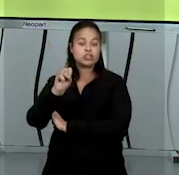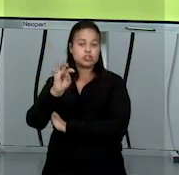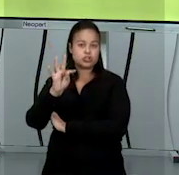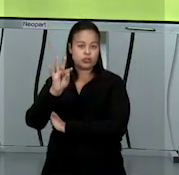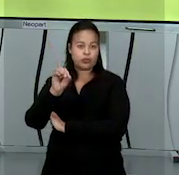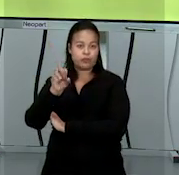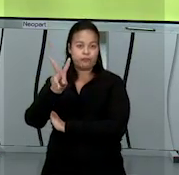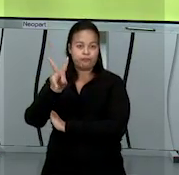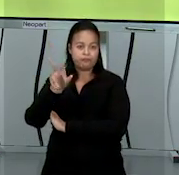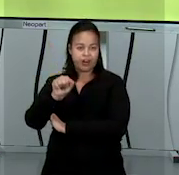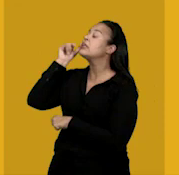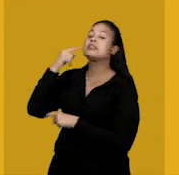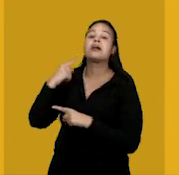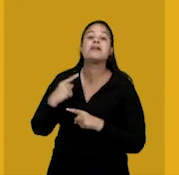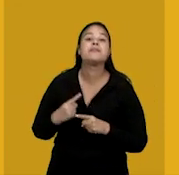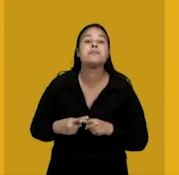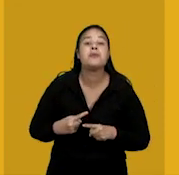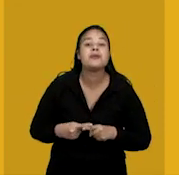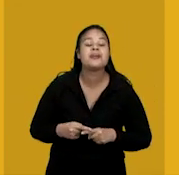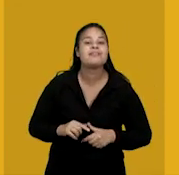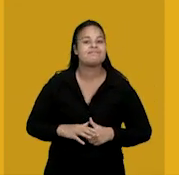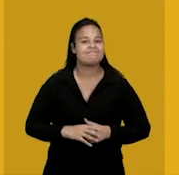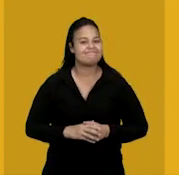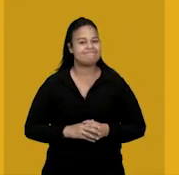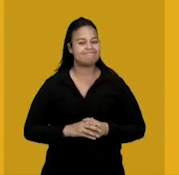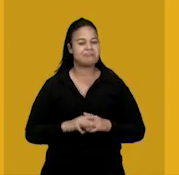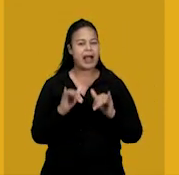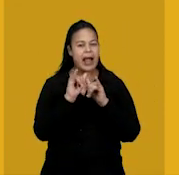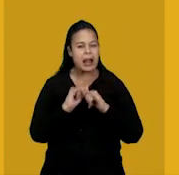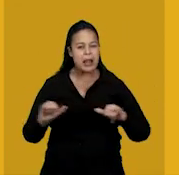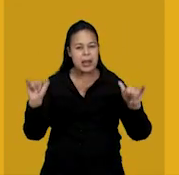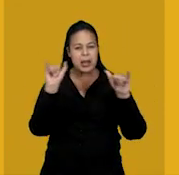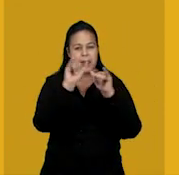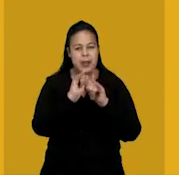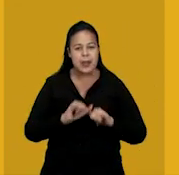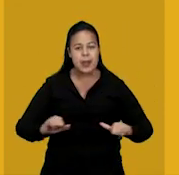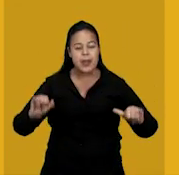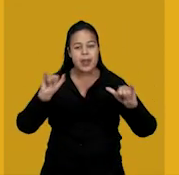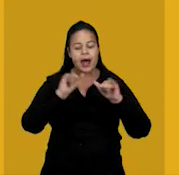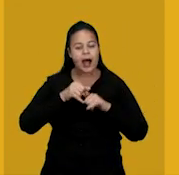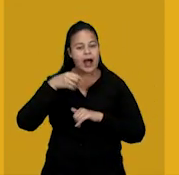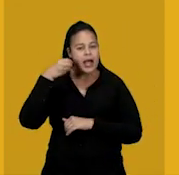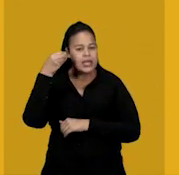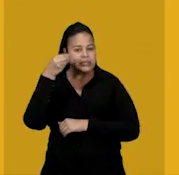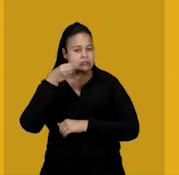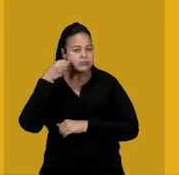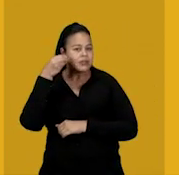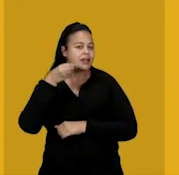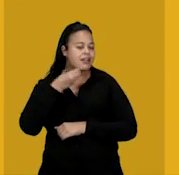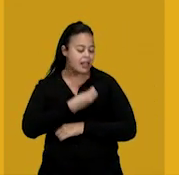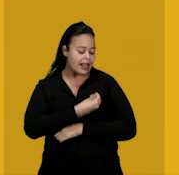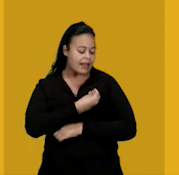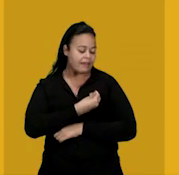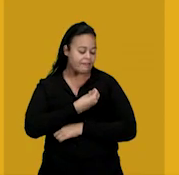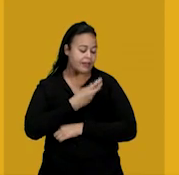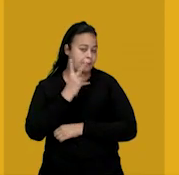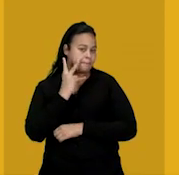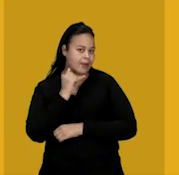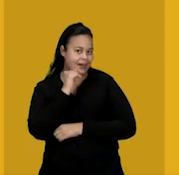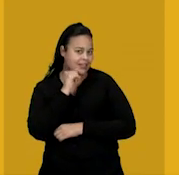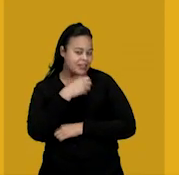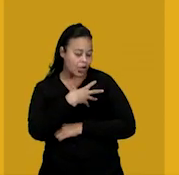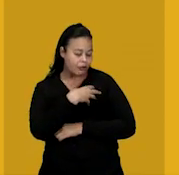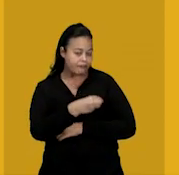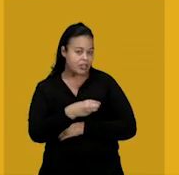Eterno. Desculpa, O Filho Eterno. O Filho Eterno, obra de Cristóvão Tesa. É um autor nacional. Ele é professor, também